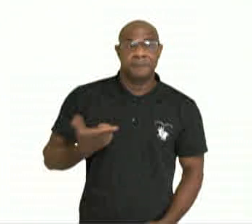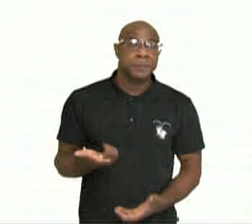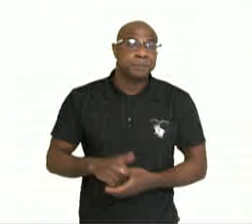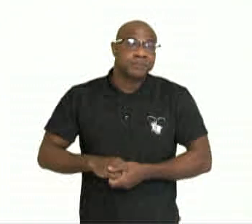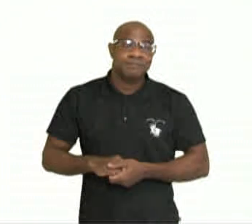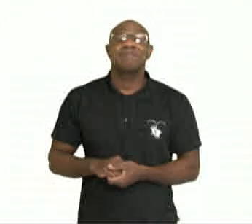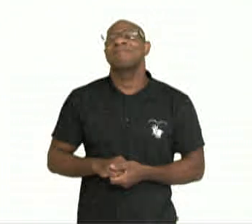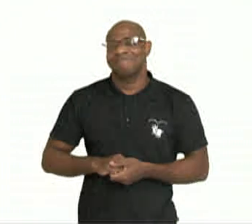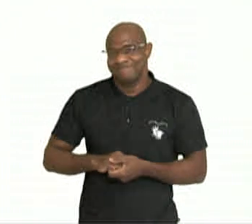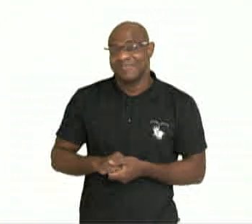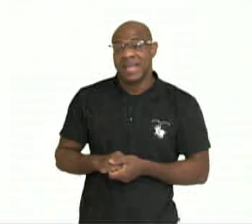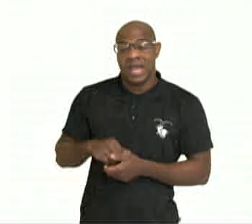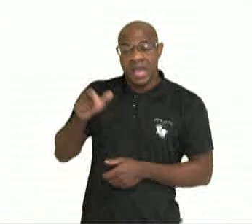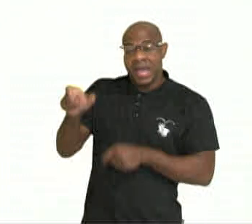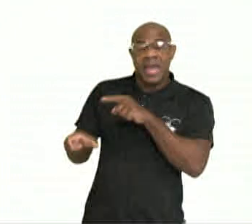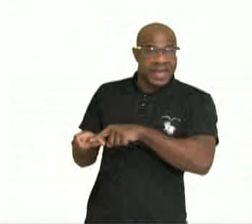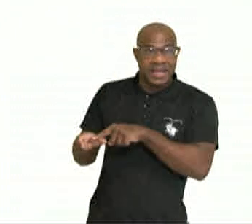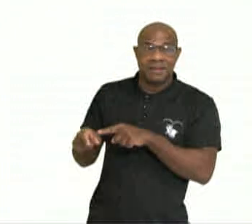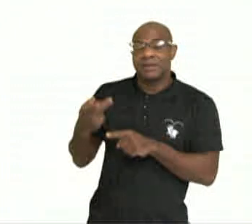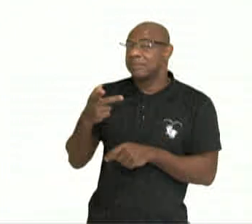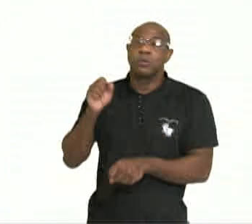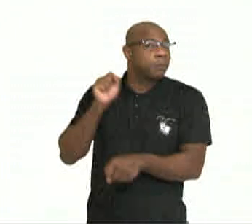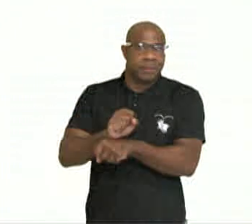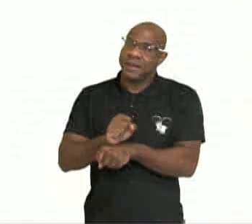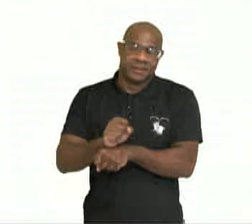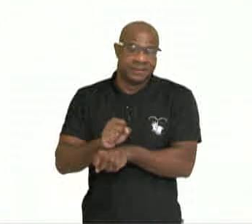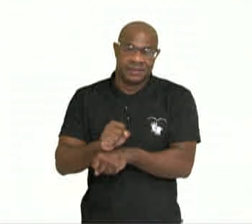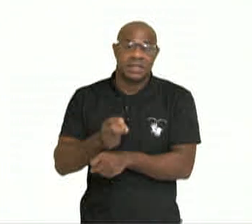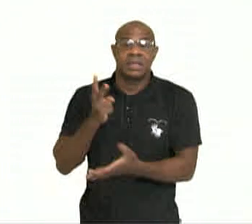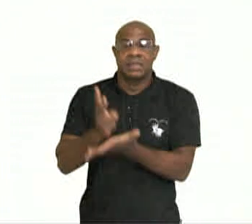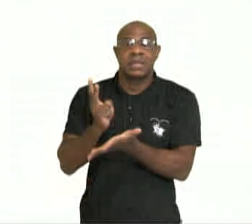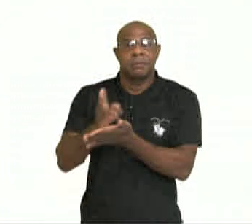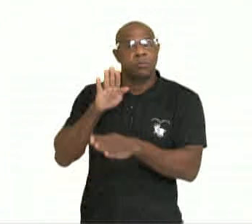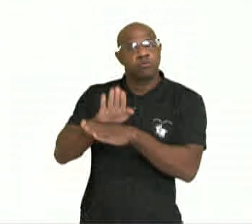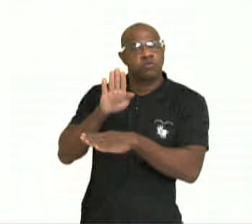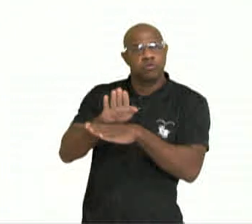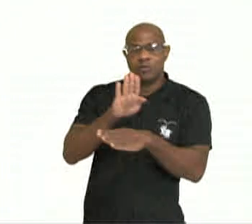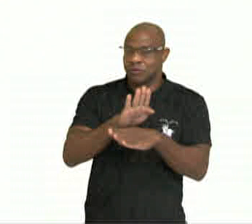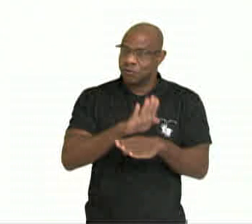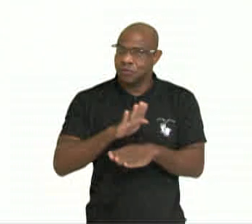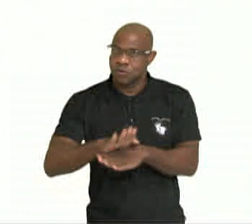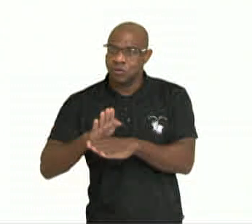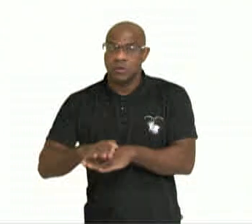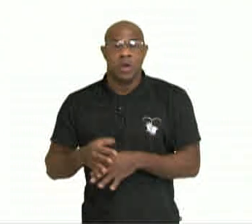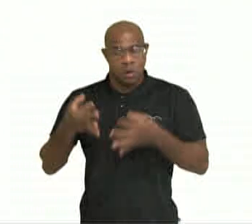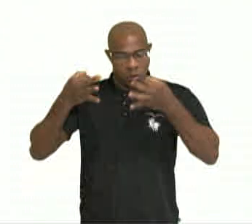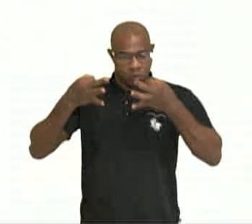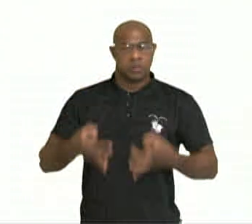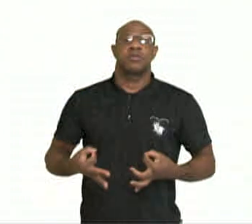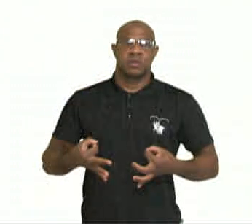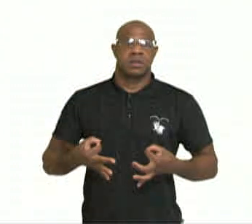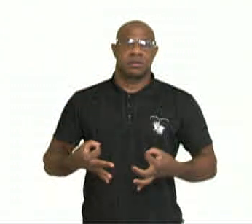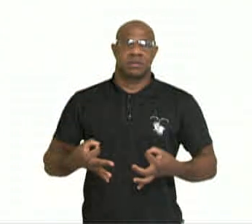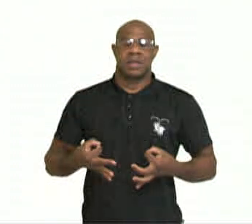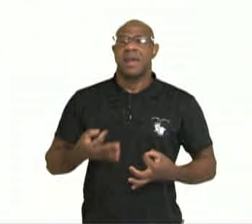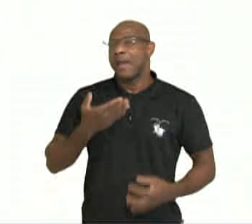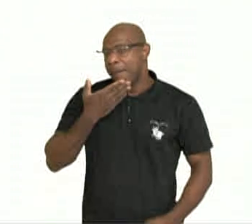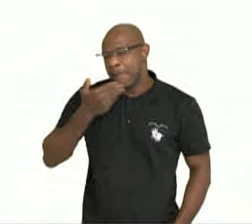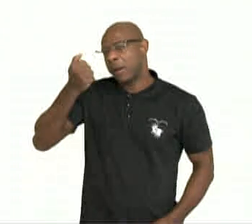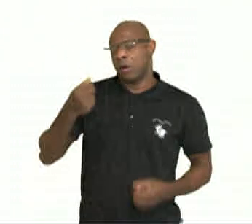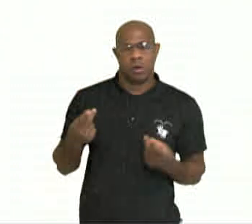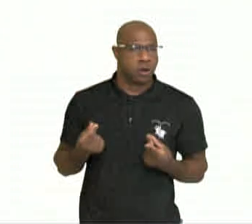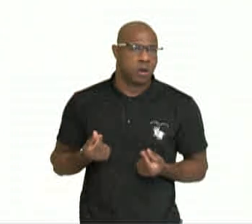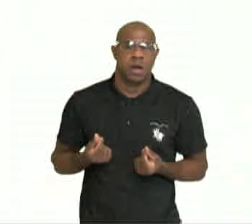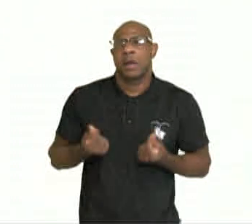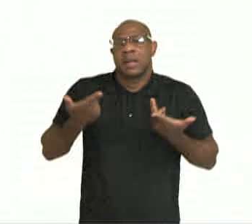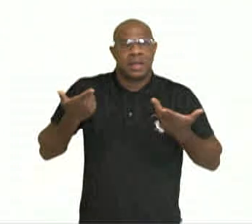para graças ao maior patrimônio que ele tem. A honestidade é a maior riqueza. Quando a